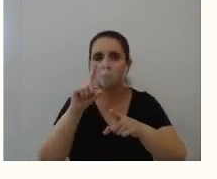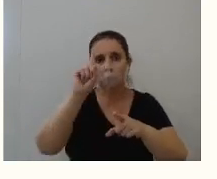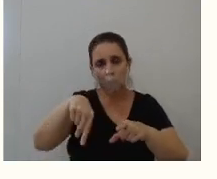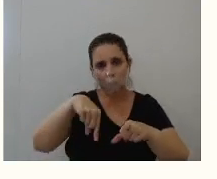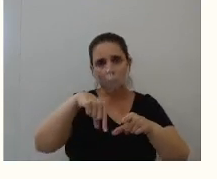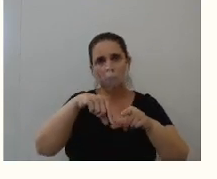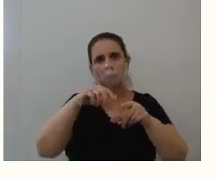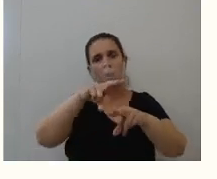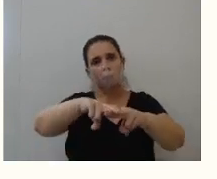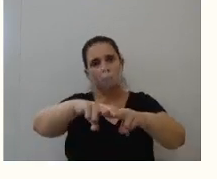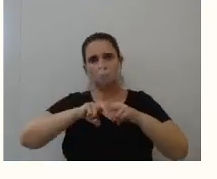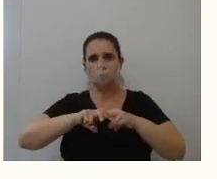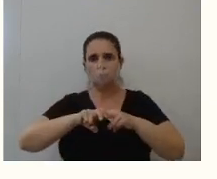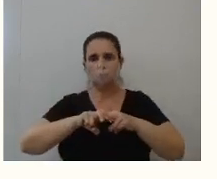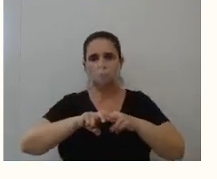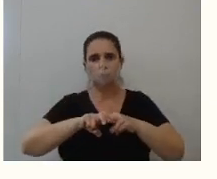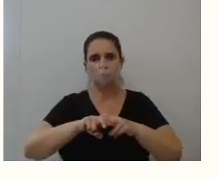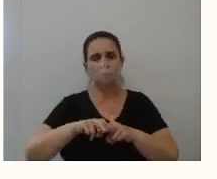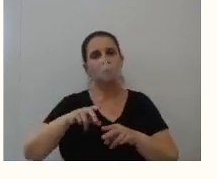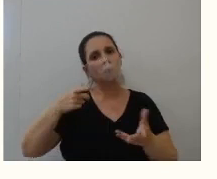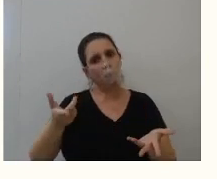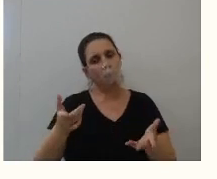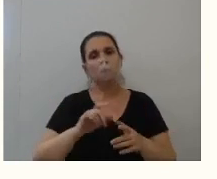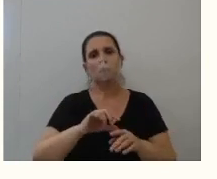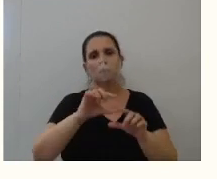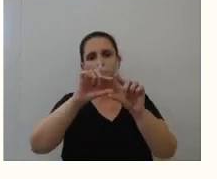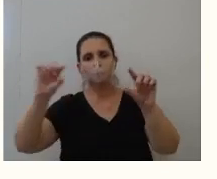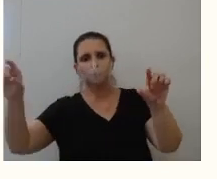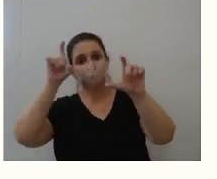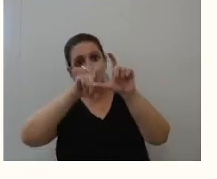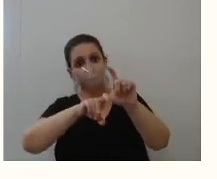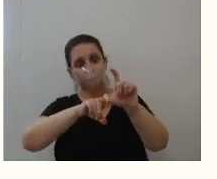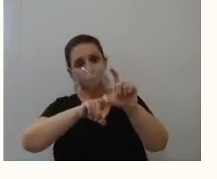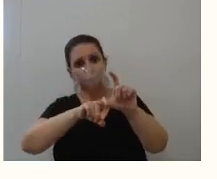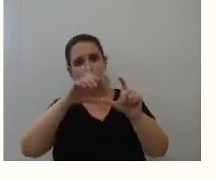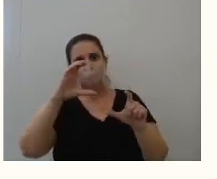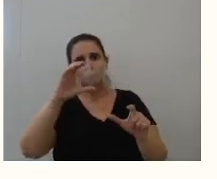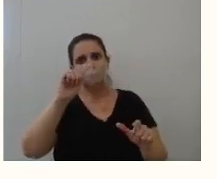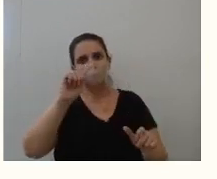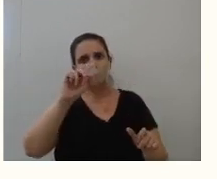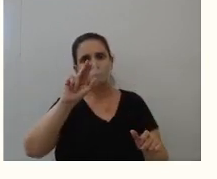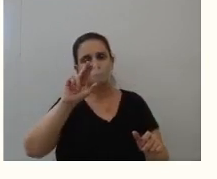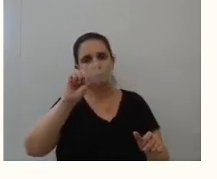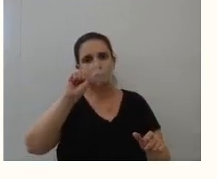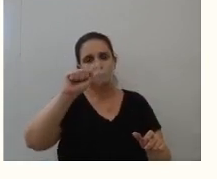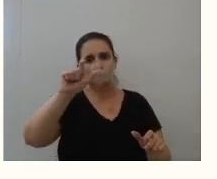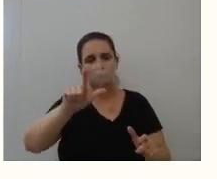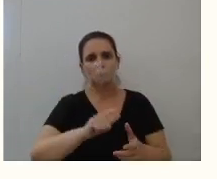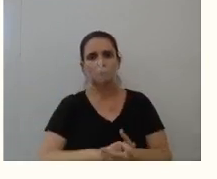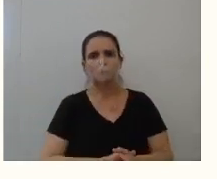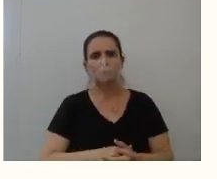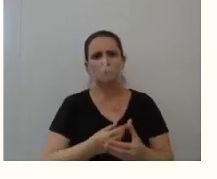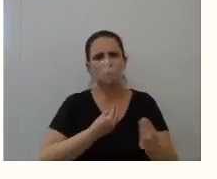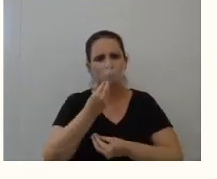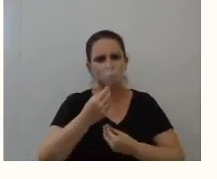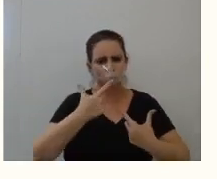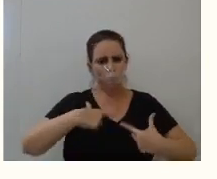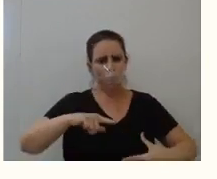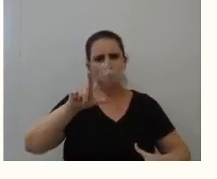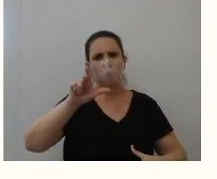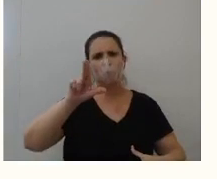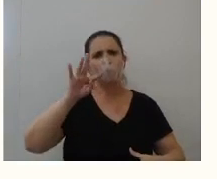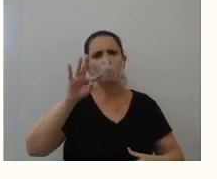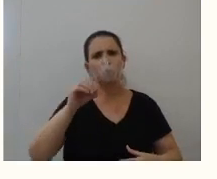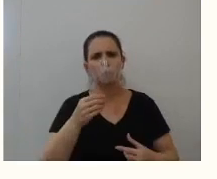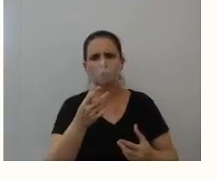é a causa. Então aí é uma subordinativa causal. Como estivesse de luto, não